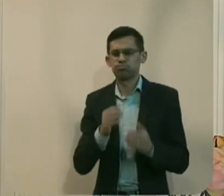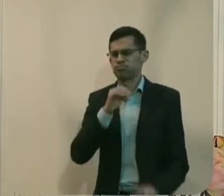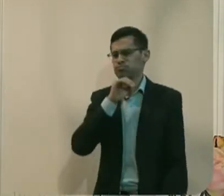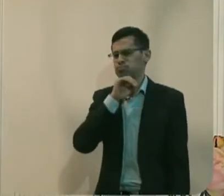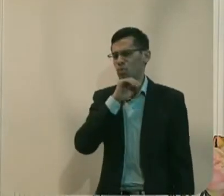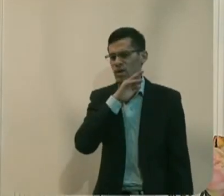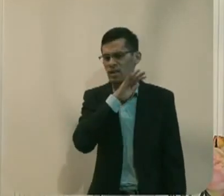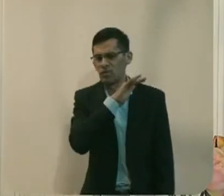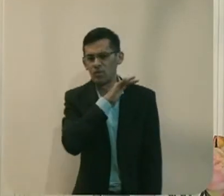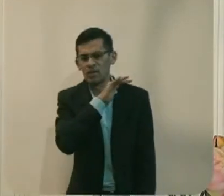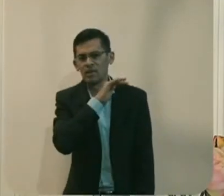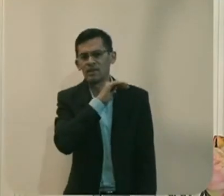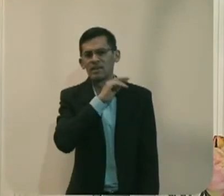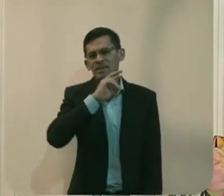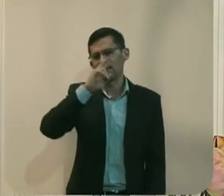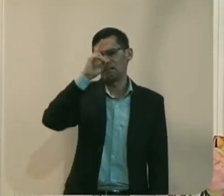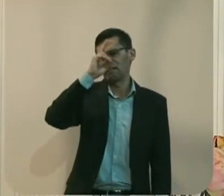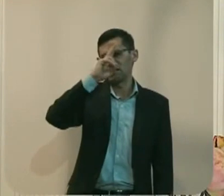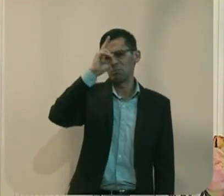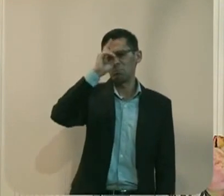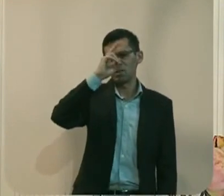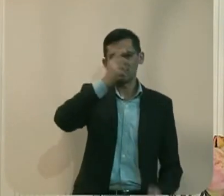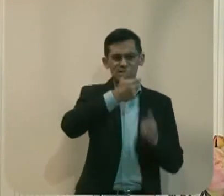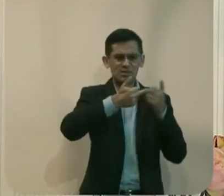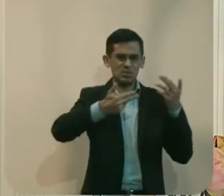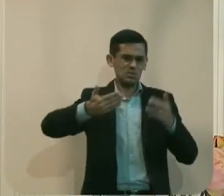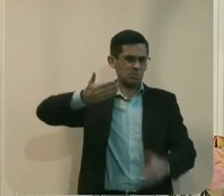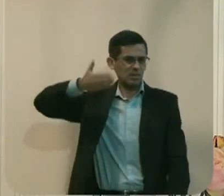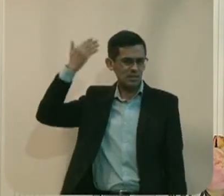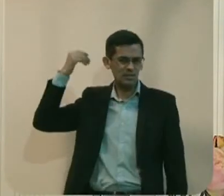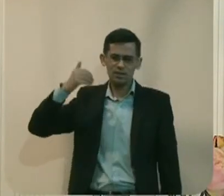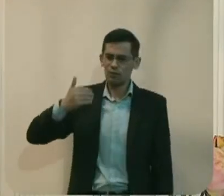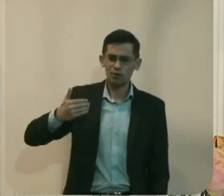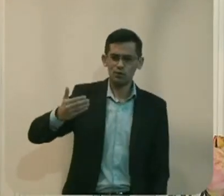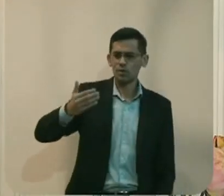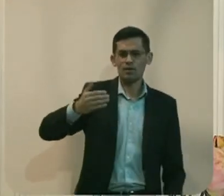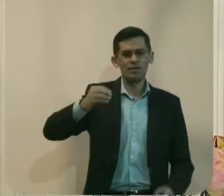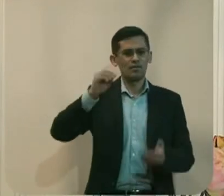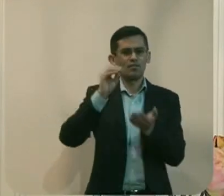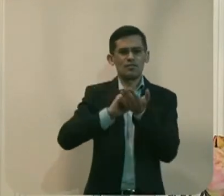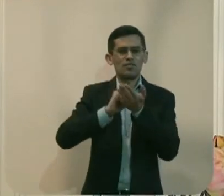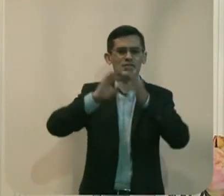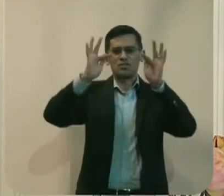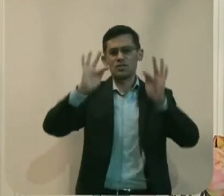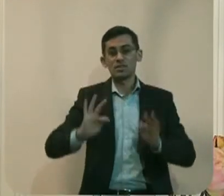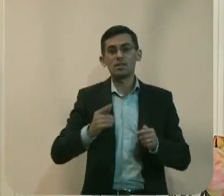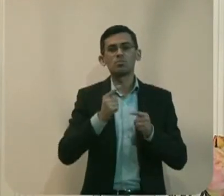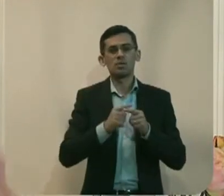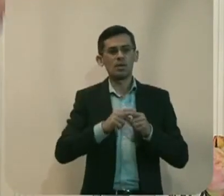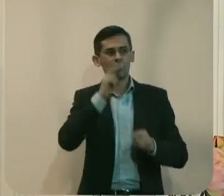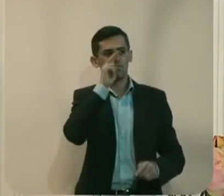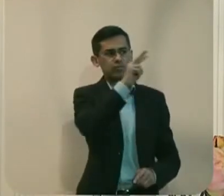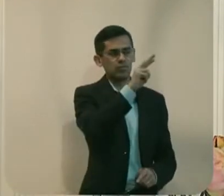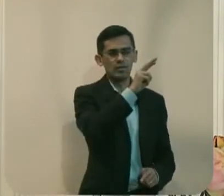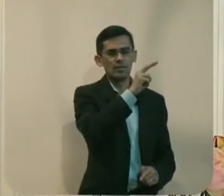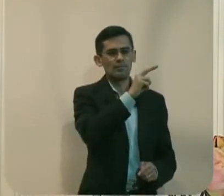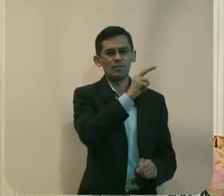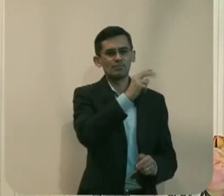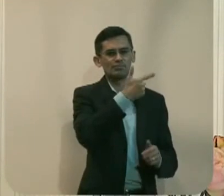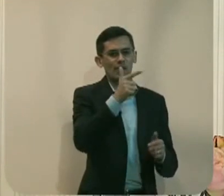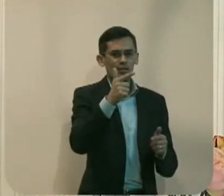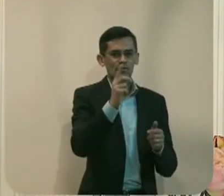horrível. Aquele homem estava insatisfeito, infeliz, vai continuar infeliz o resto da vida. Porque aquele cheque não vale mais